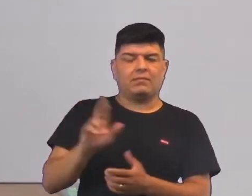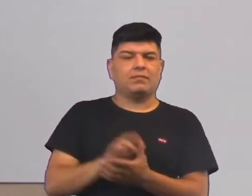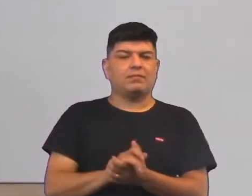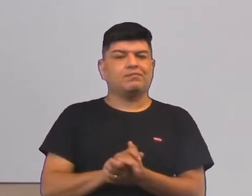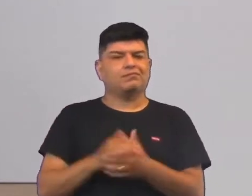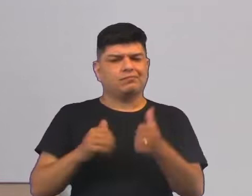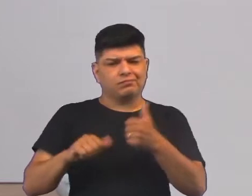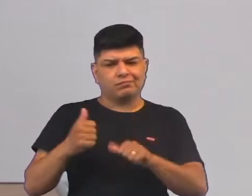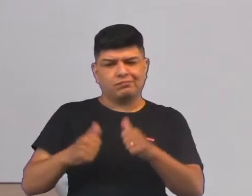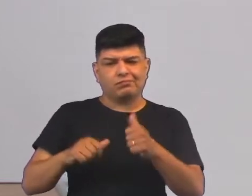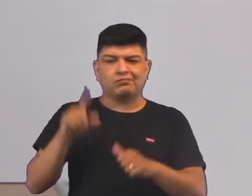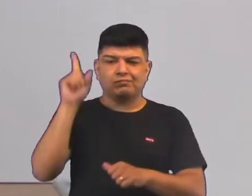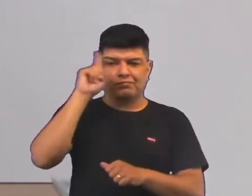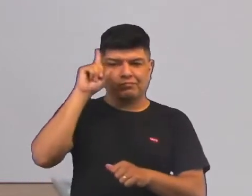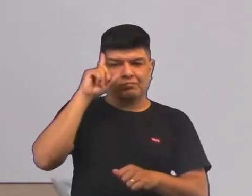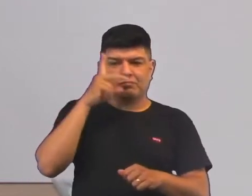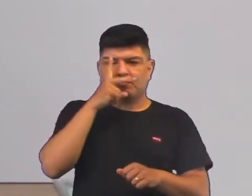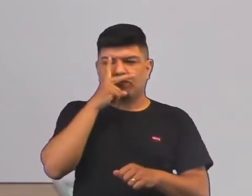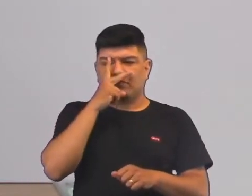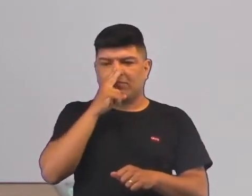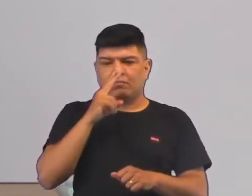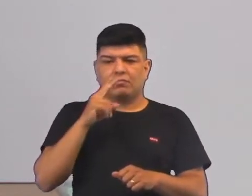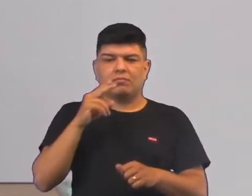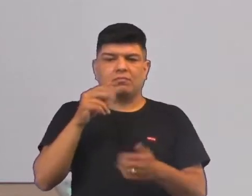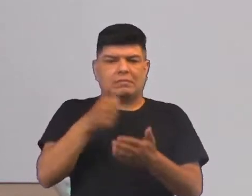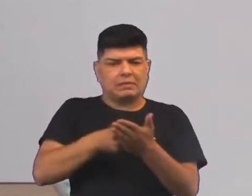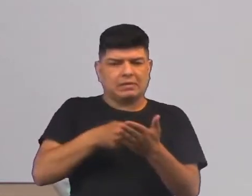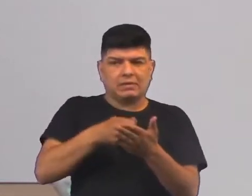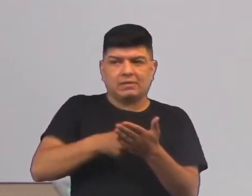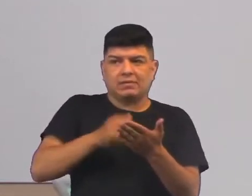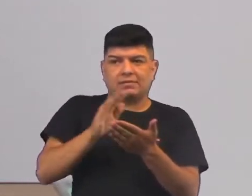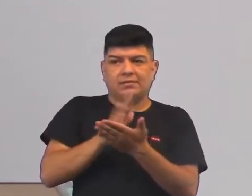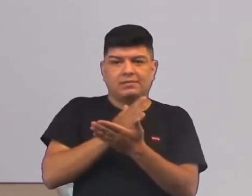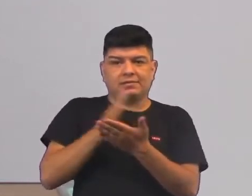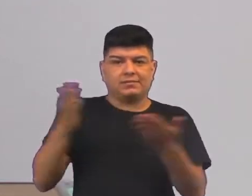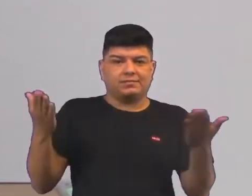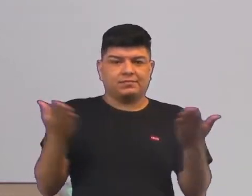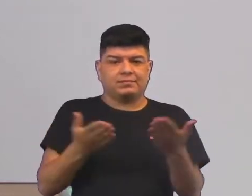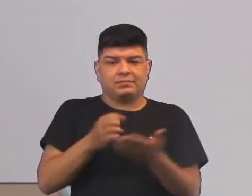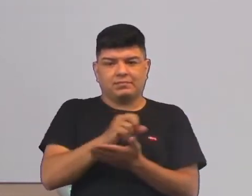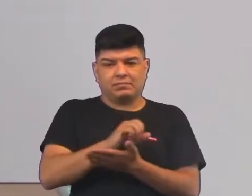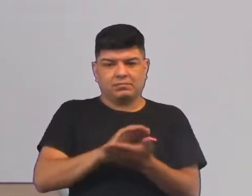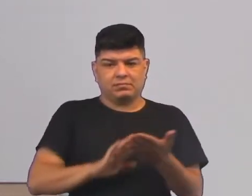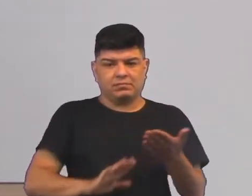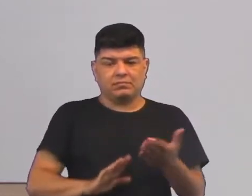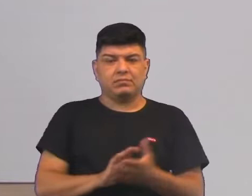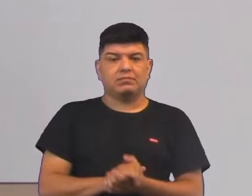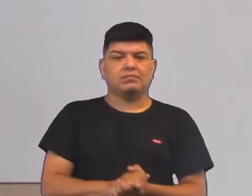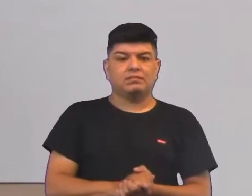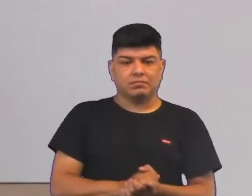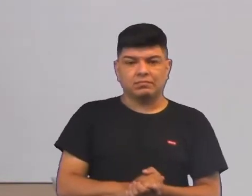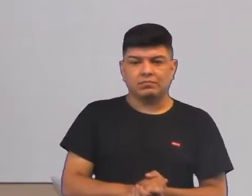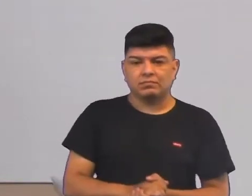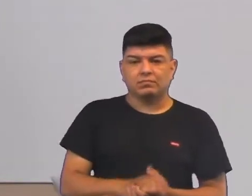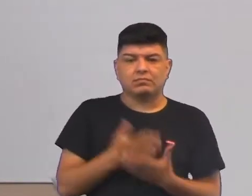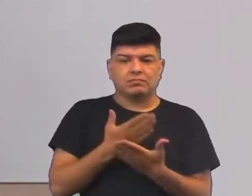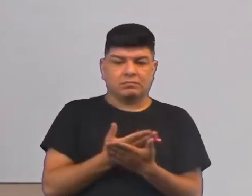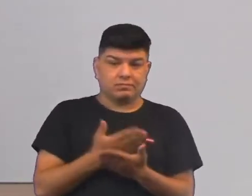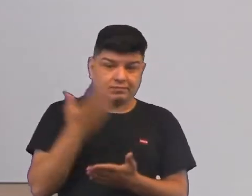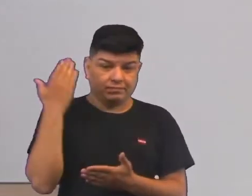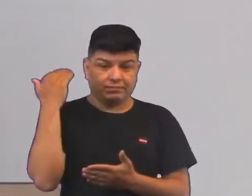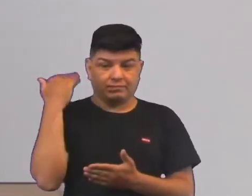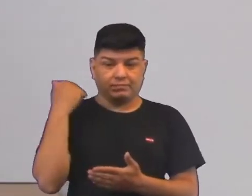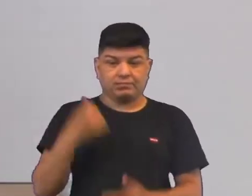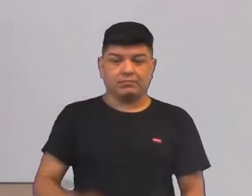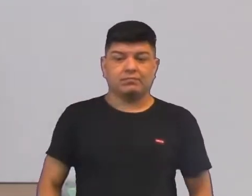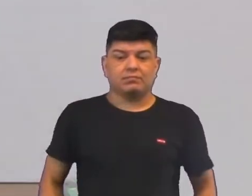do cotidiano, a gente vai entender esses conceitos explorando algumas formas hoje em nossas atividades, tá? Nas aulas passadas que